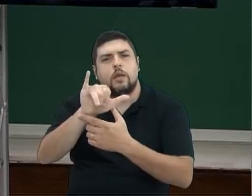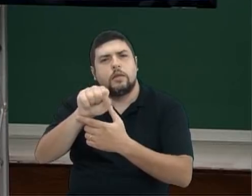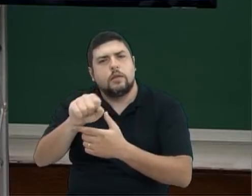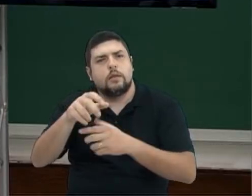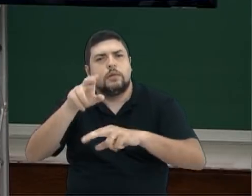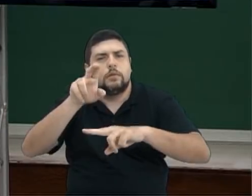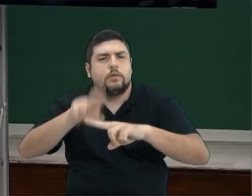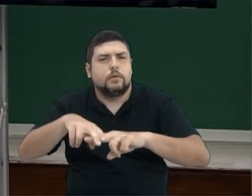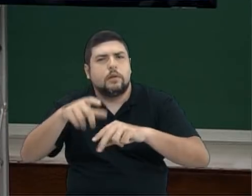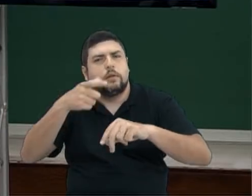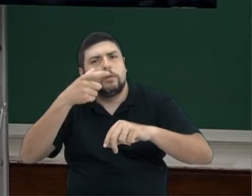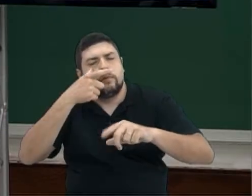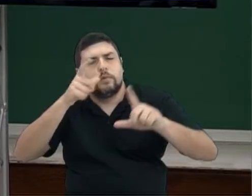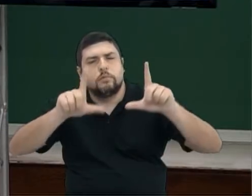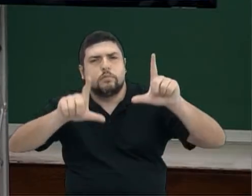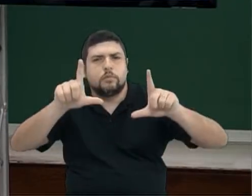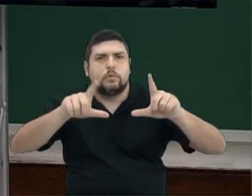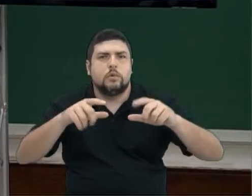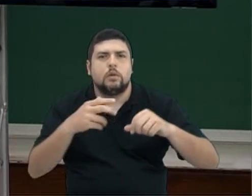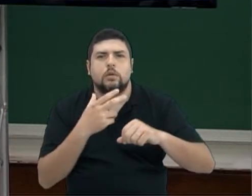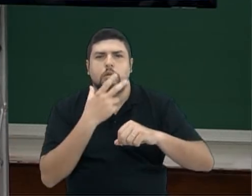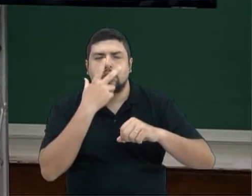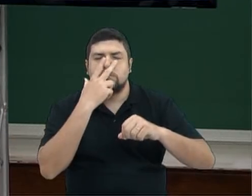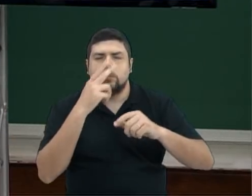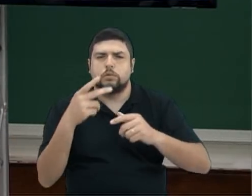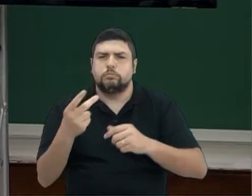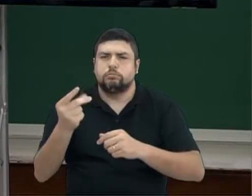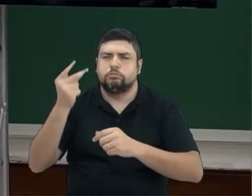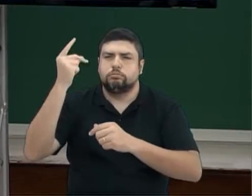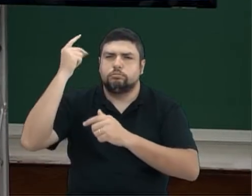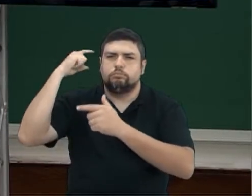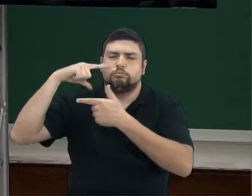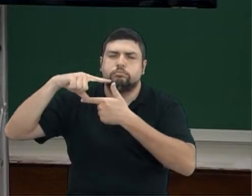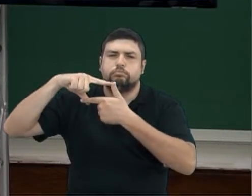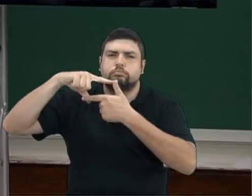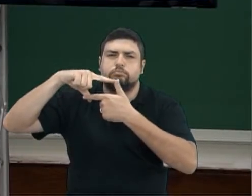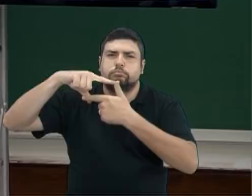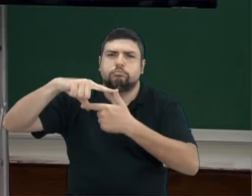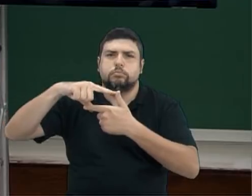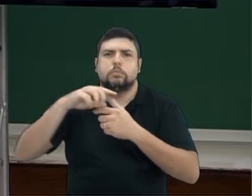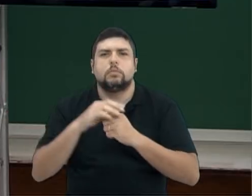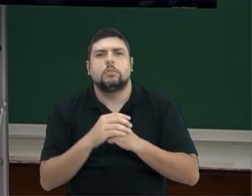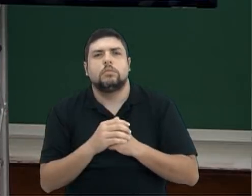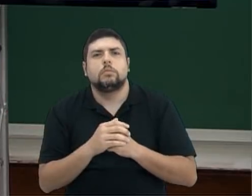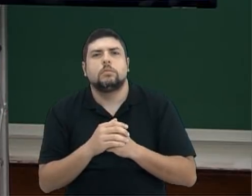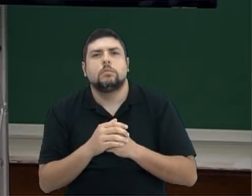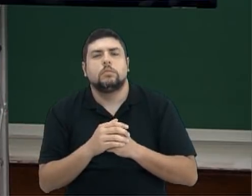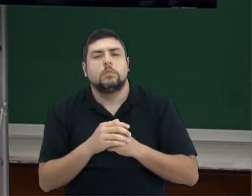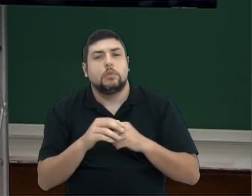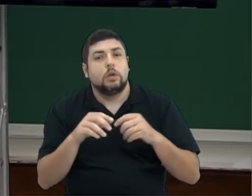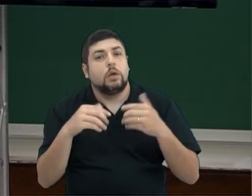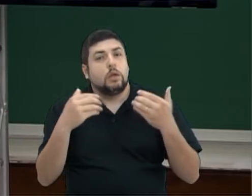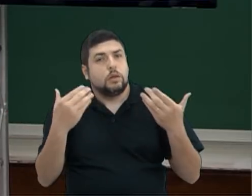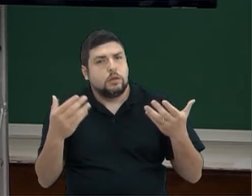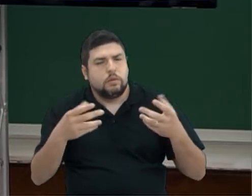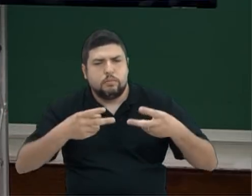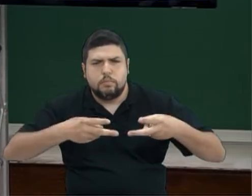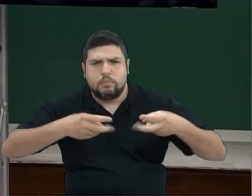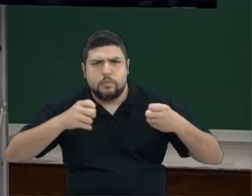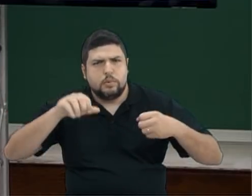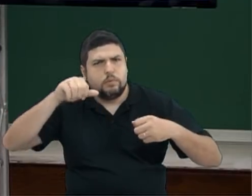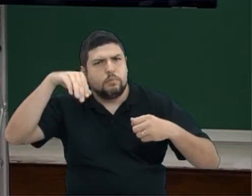televisão, é uma forma muito antiga. A gente geralmente observa isso em textos